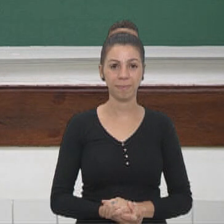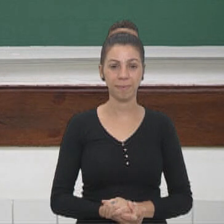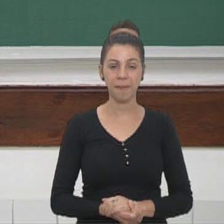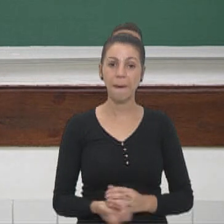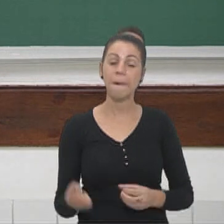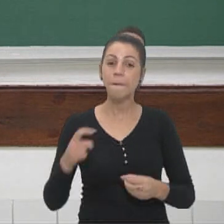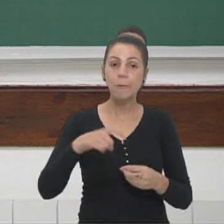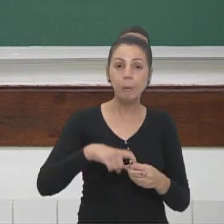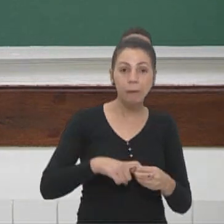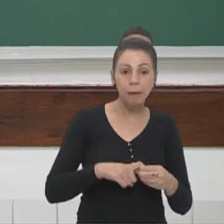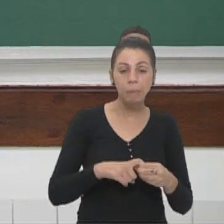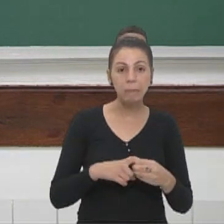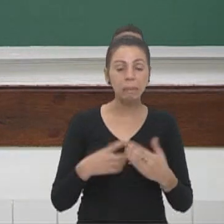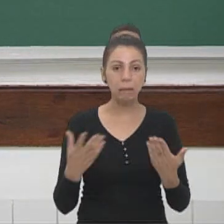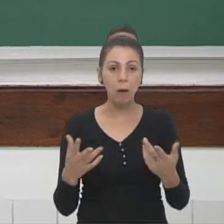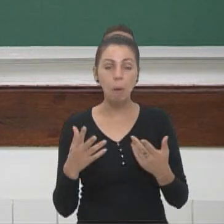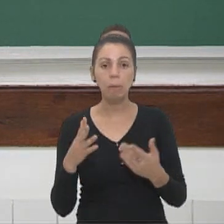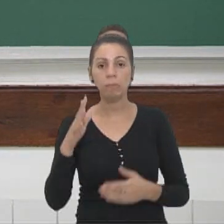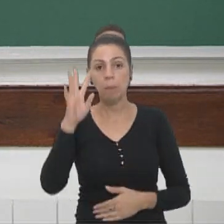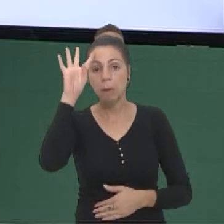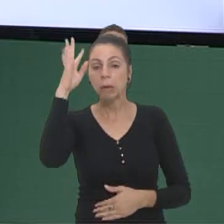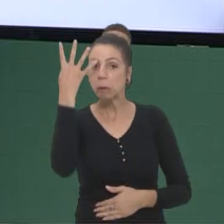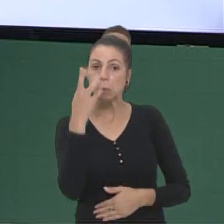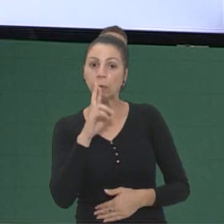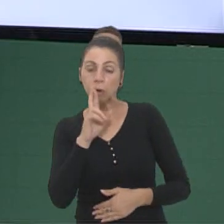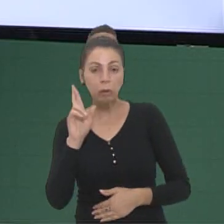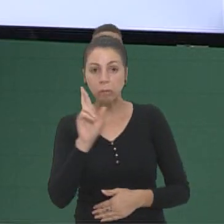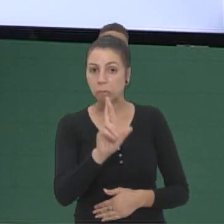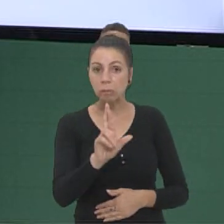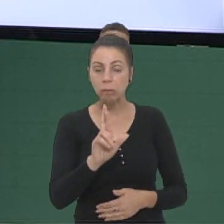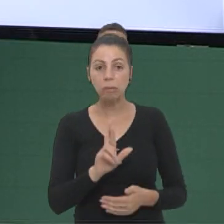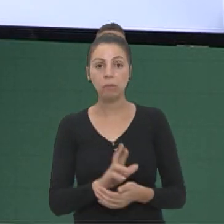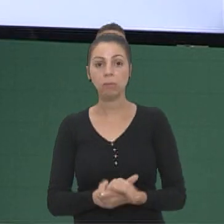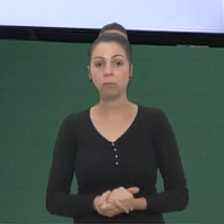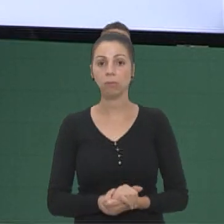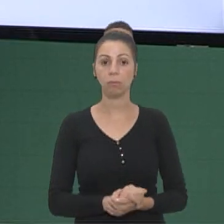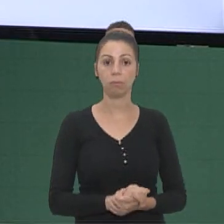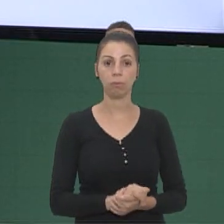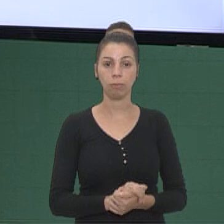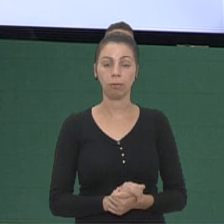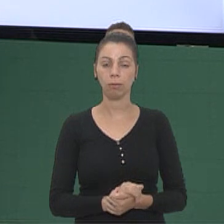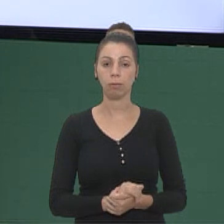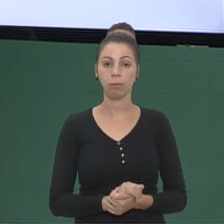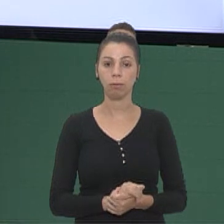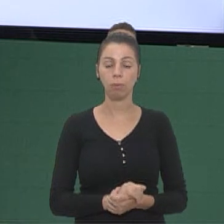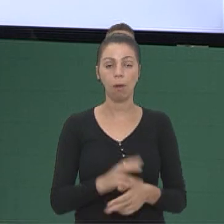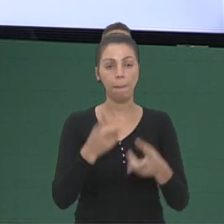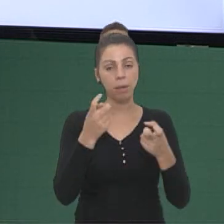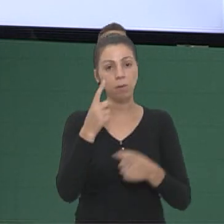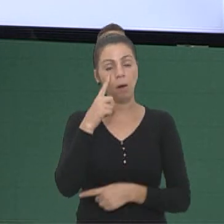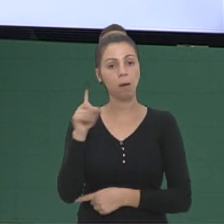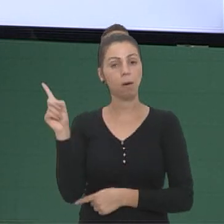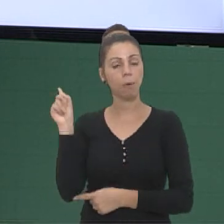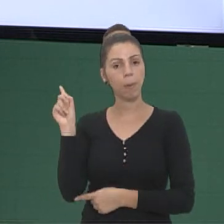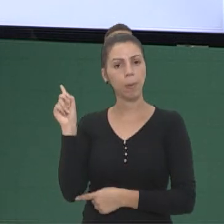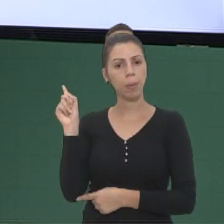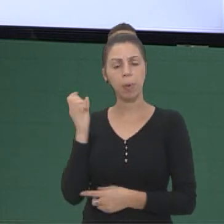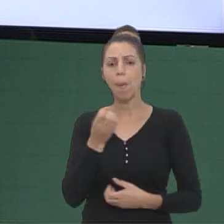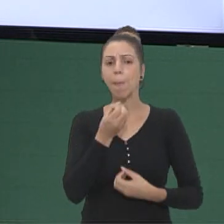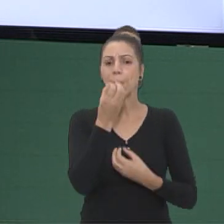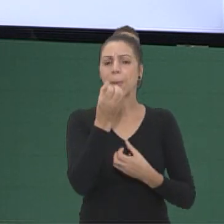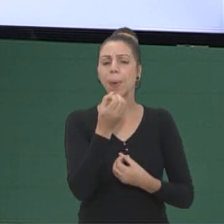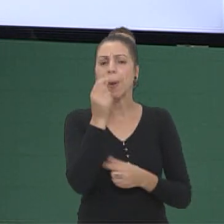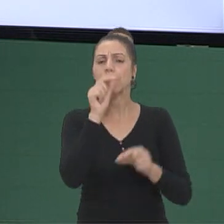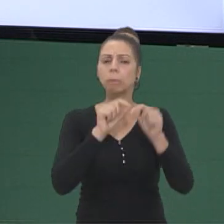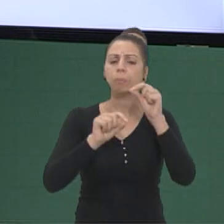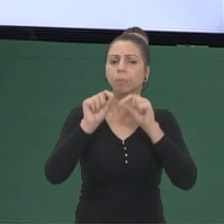Volvemos, entonces, vamos a nossa correção aqui. Observe, então. Que é um poema e quais são suas